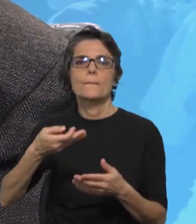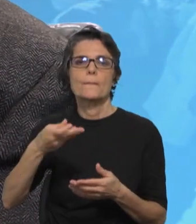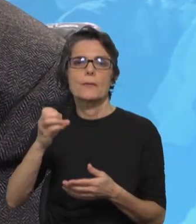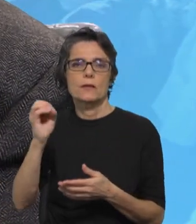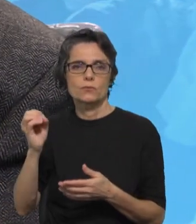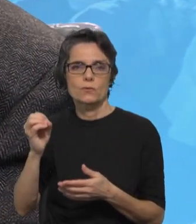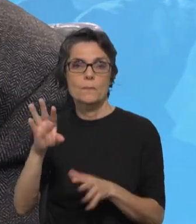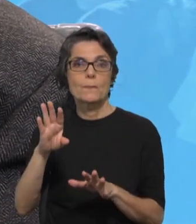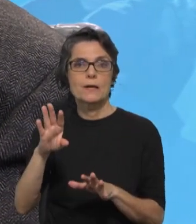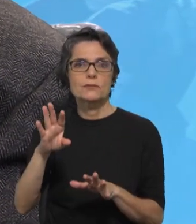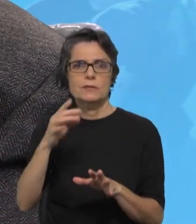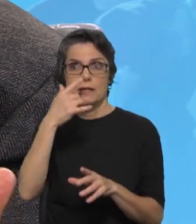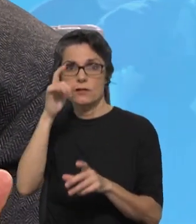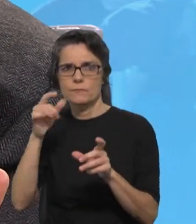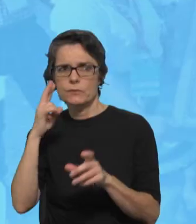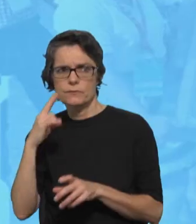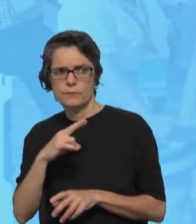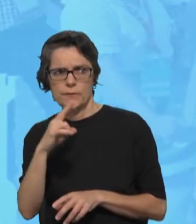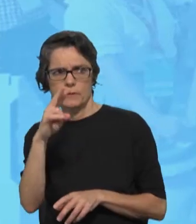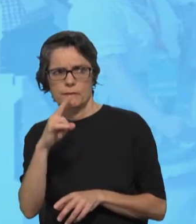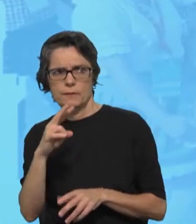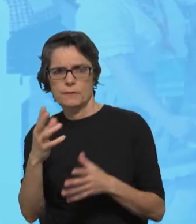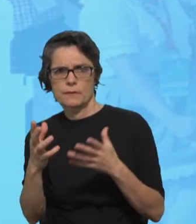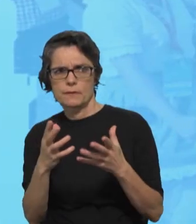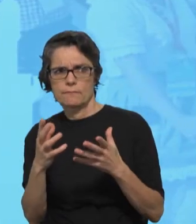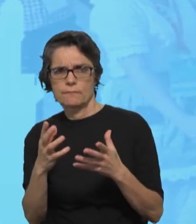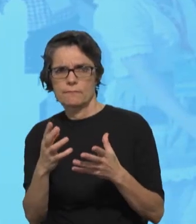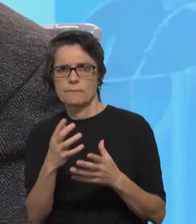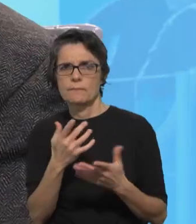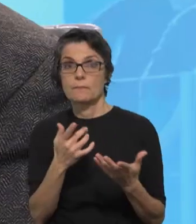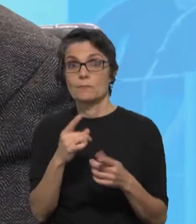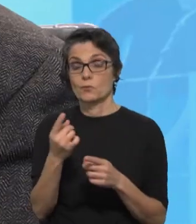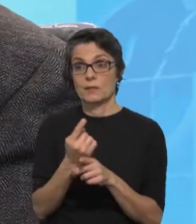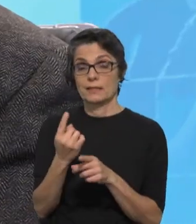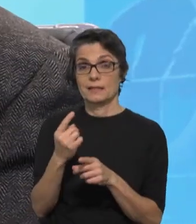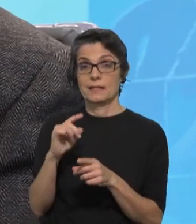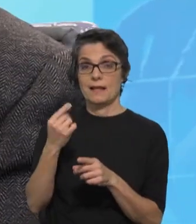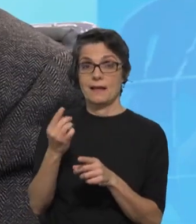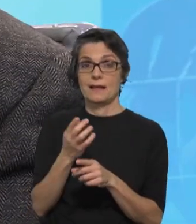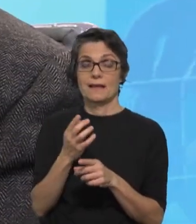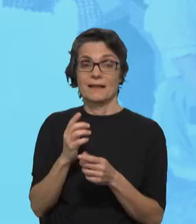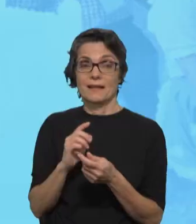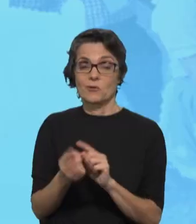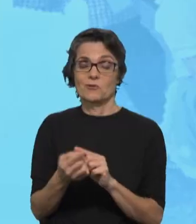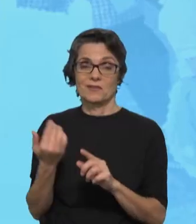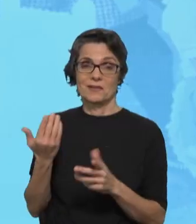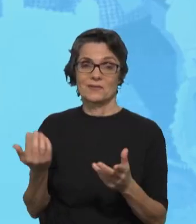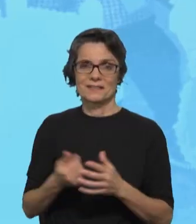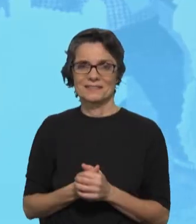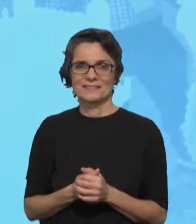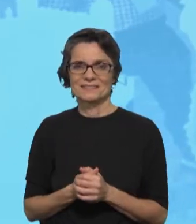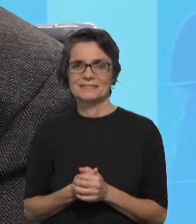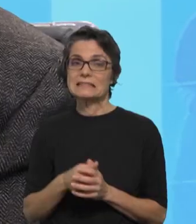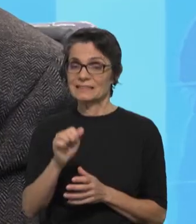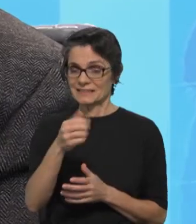Mas é suspeito, porque ele, de perseguidor, passa a ser perseguido. Havia muitos anticorpos em relação a ele. Lá